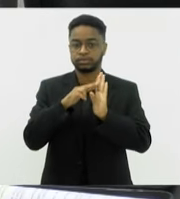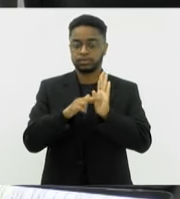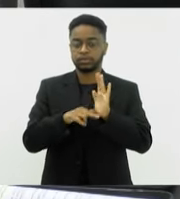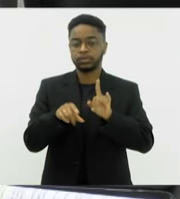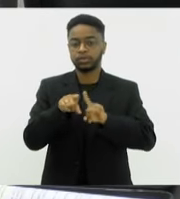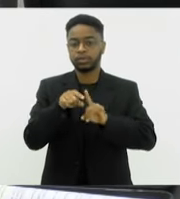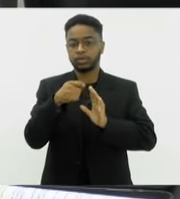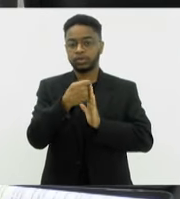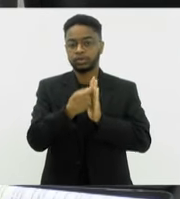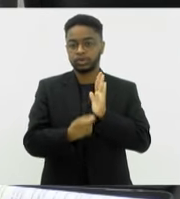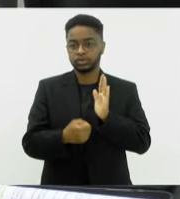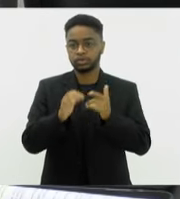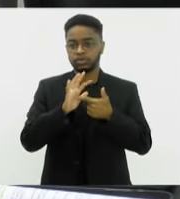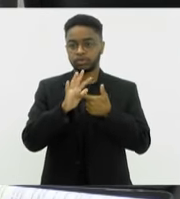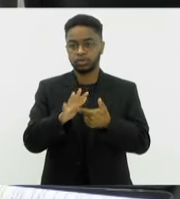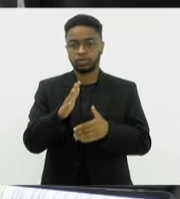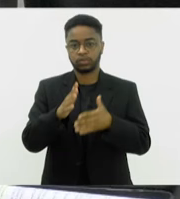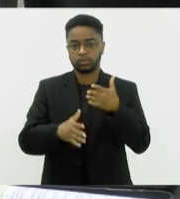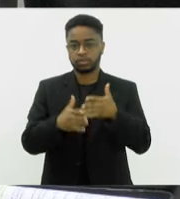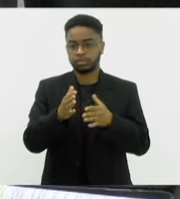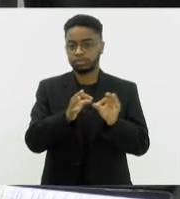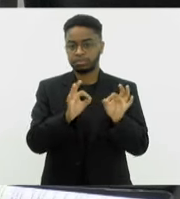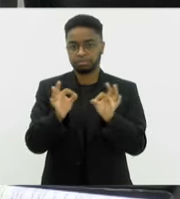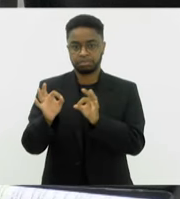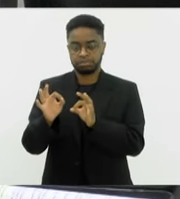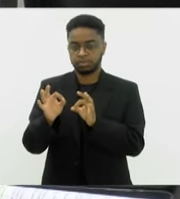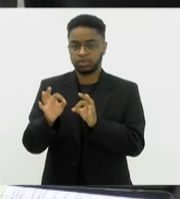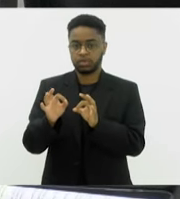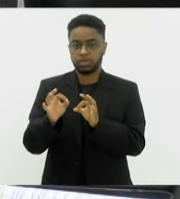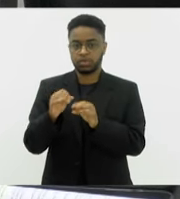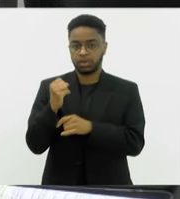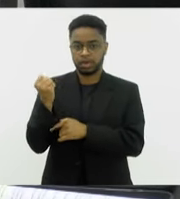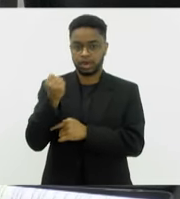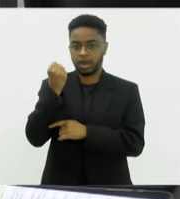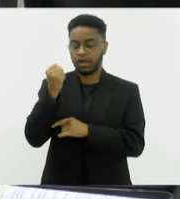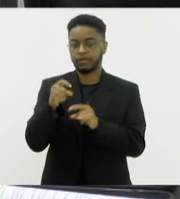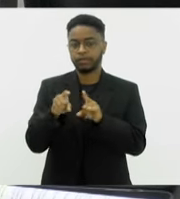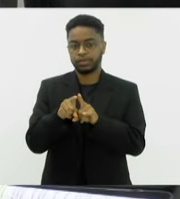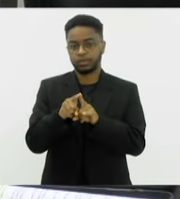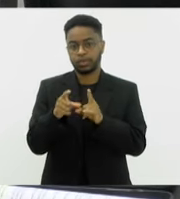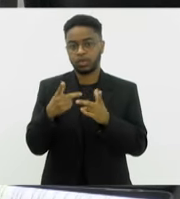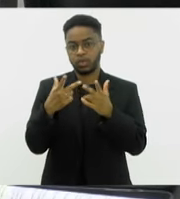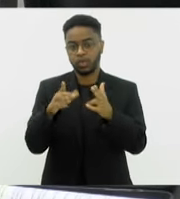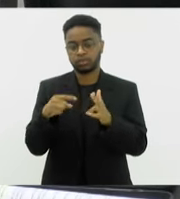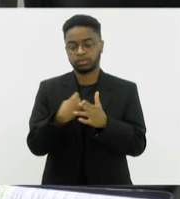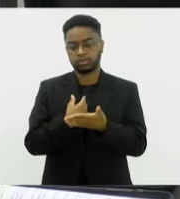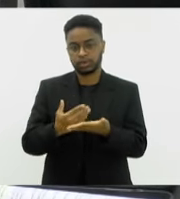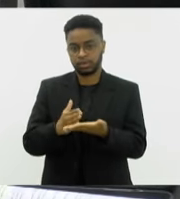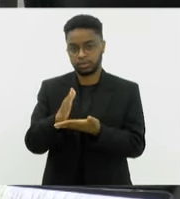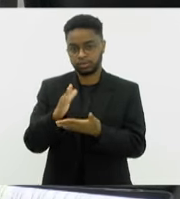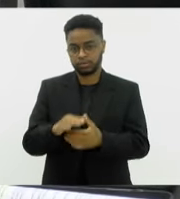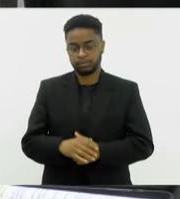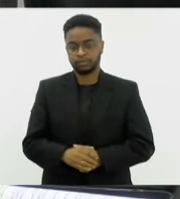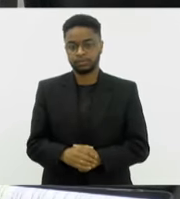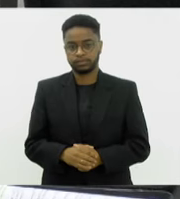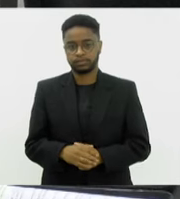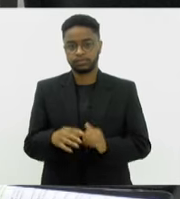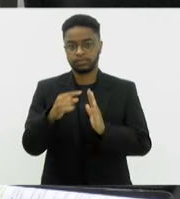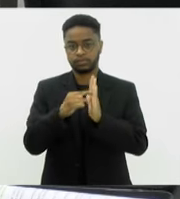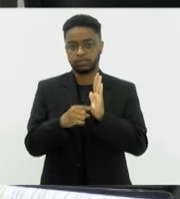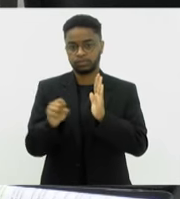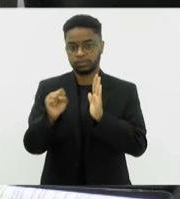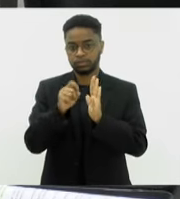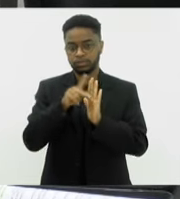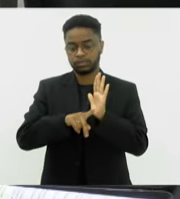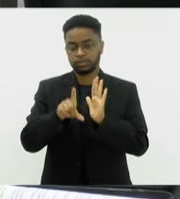redação do texto, diz que não implicará em qualquer tipo de gravame e o botou exatamente como a gente tem aprovado. Item 8 da pauta,